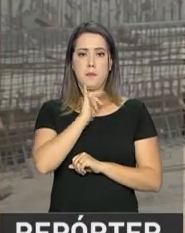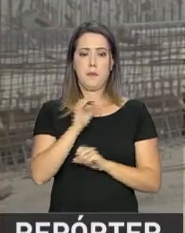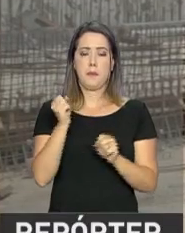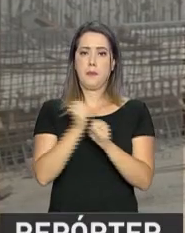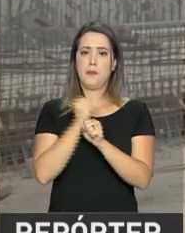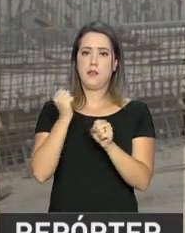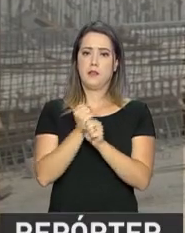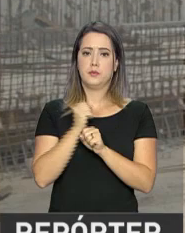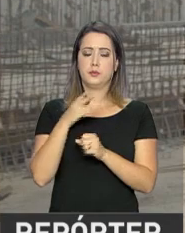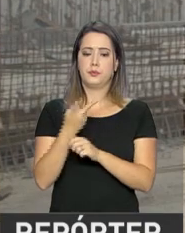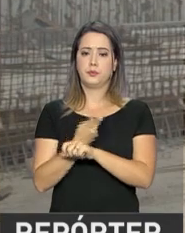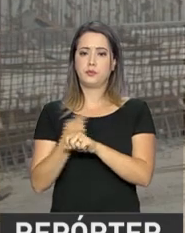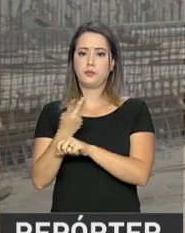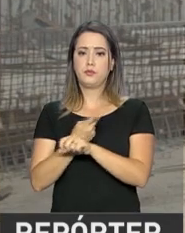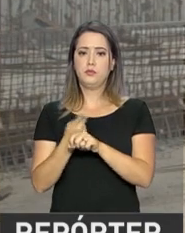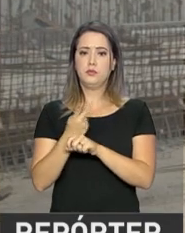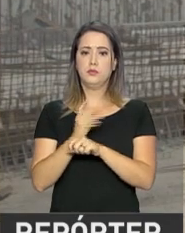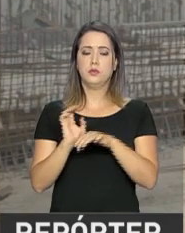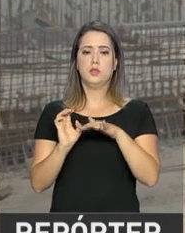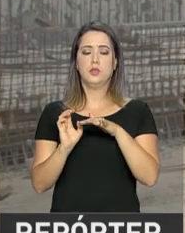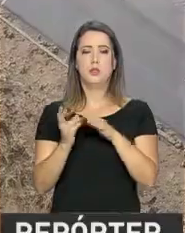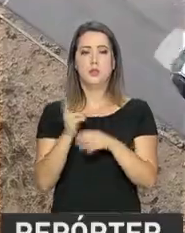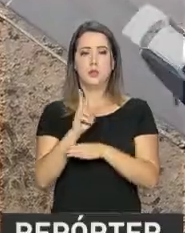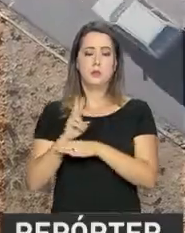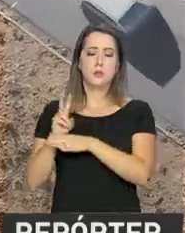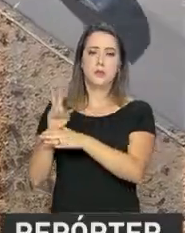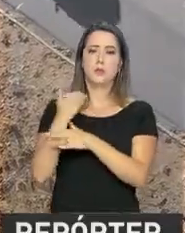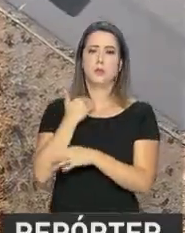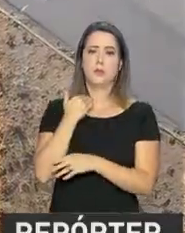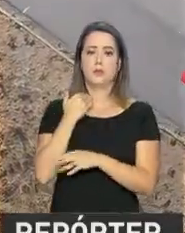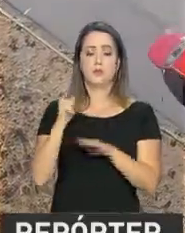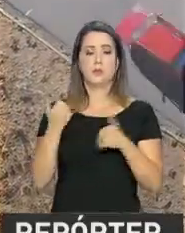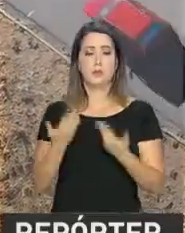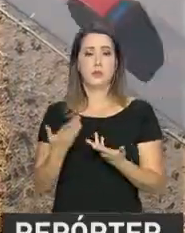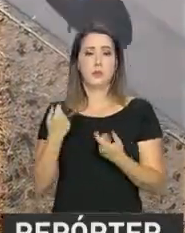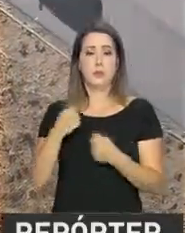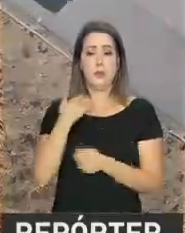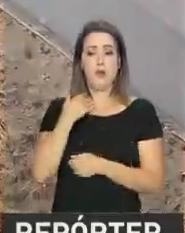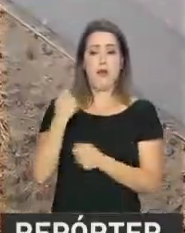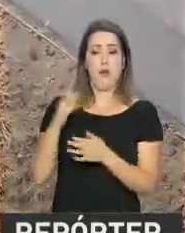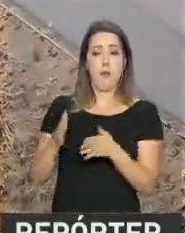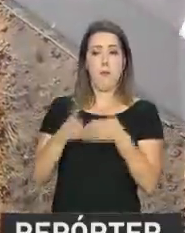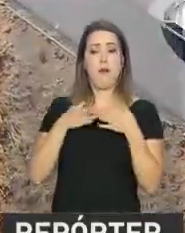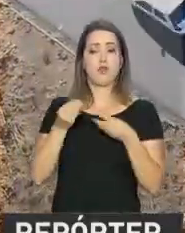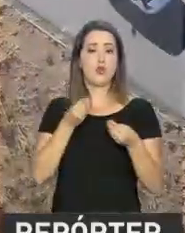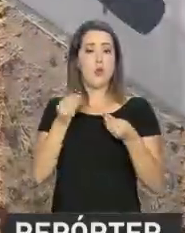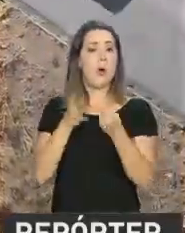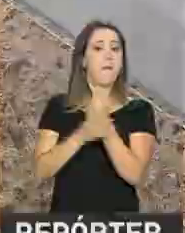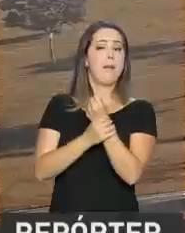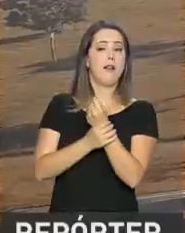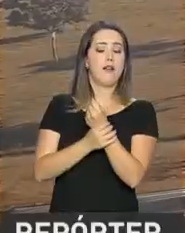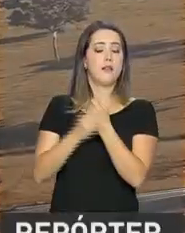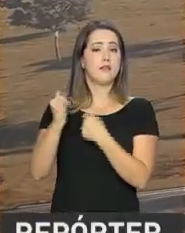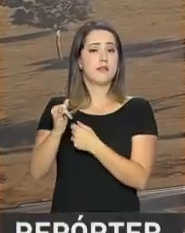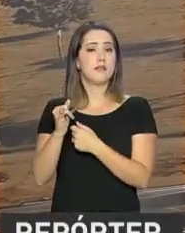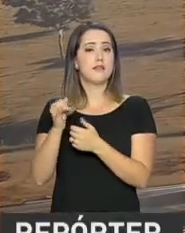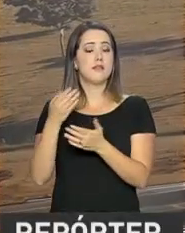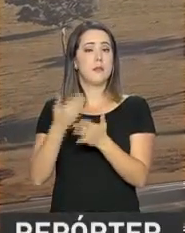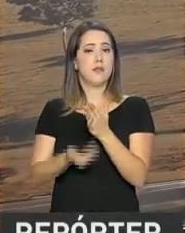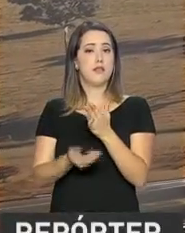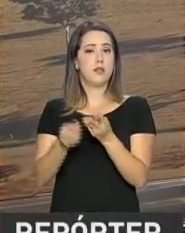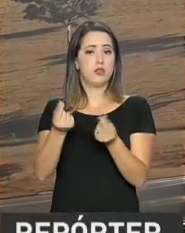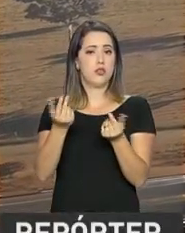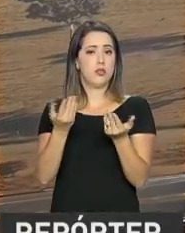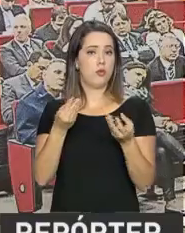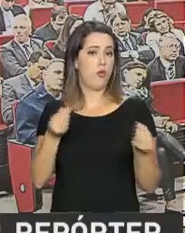construtoras buscam empréstimos bancários os bancos exigem garantia para que em caso de inadimplência o financiamento